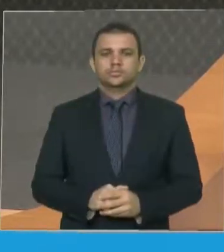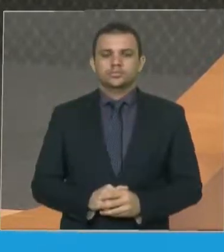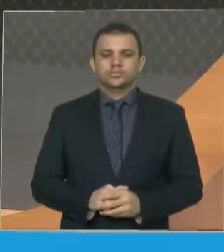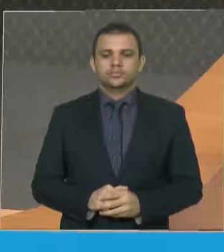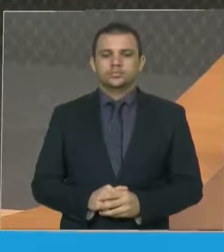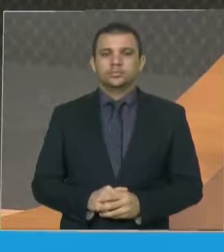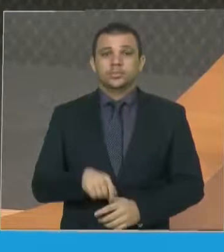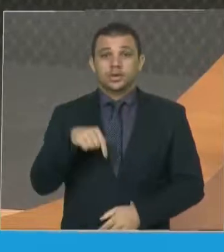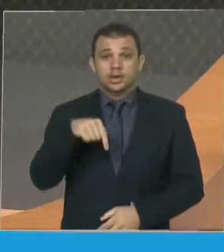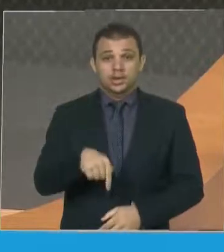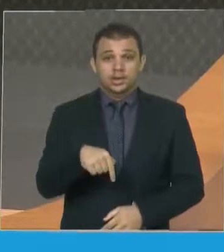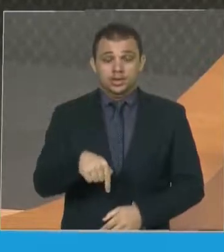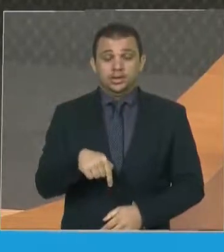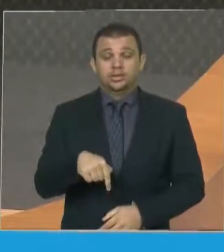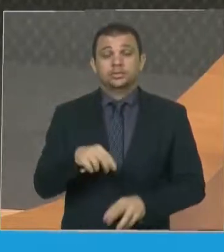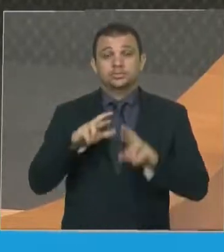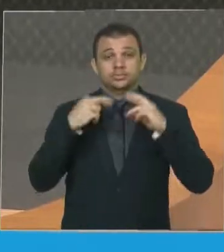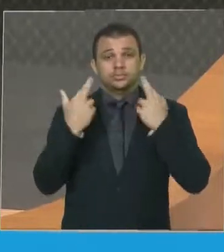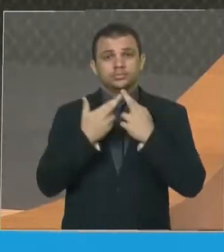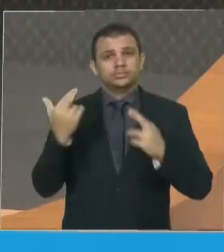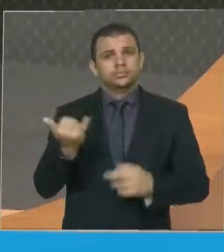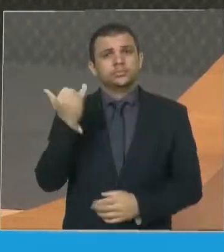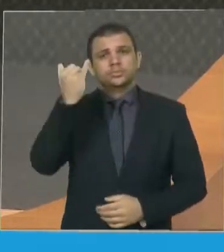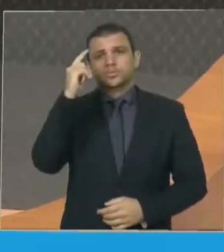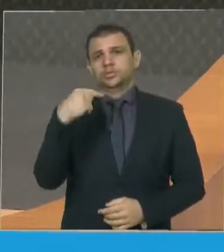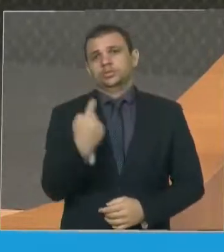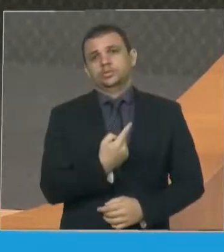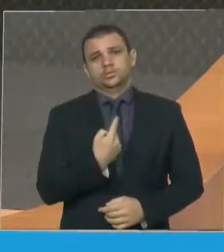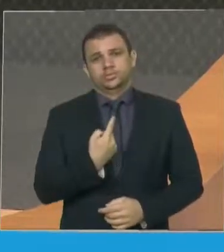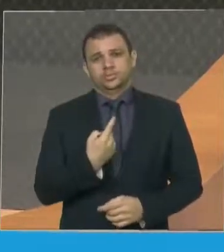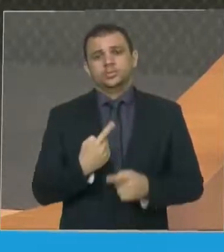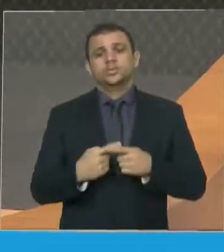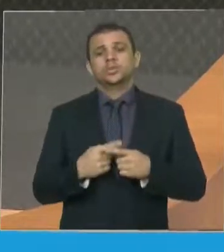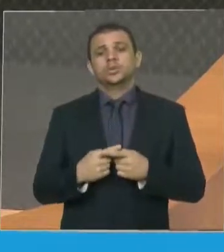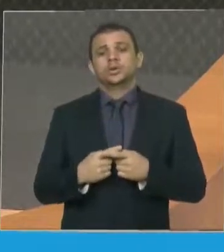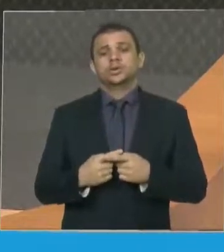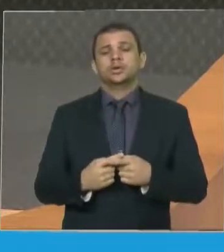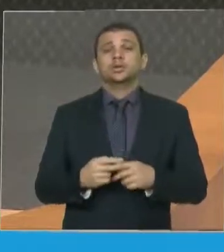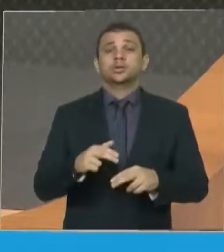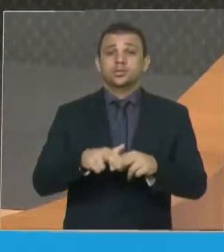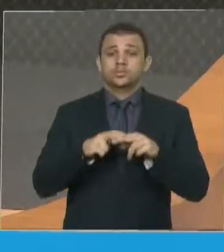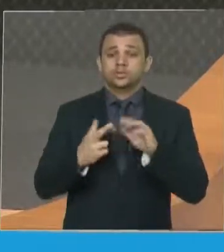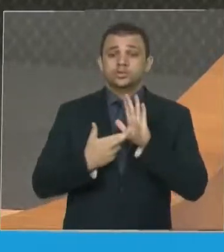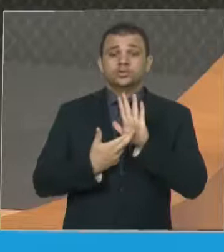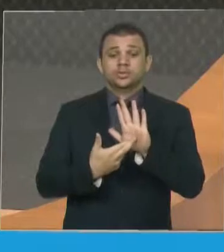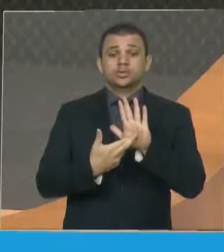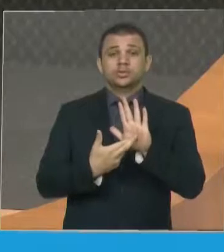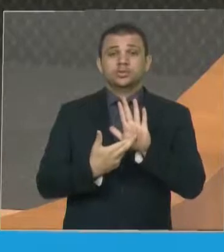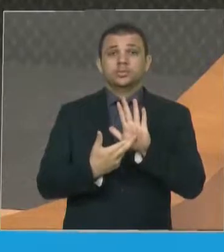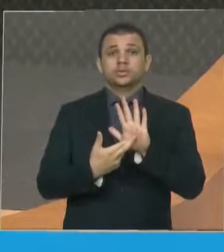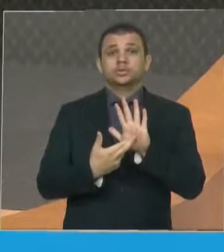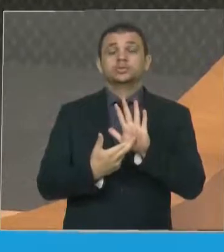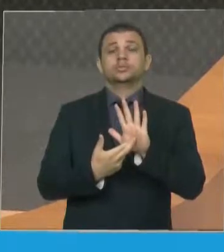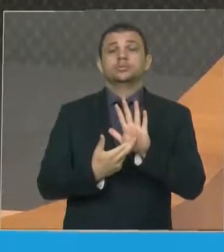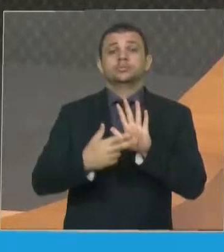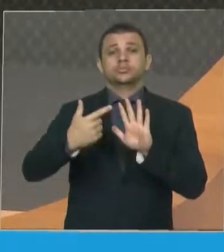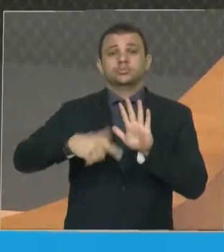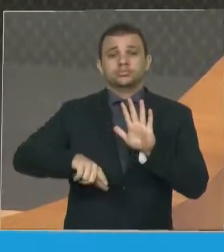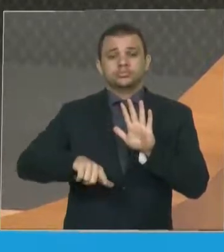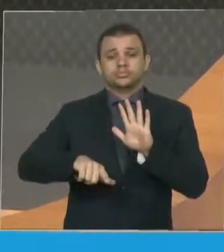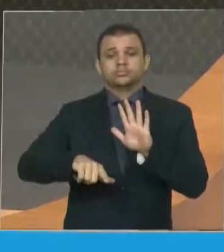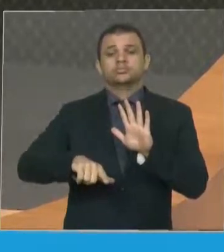Essa cerimônia é importantíssima para nós, pois representa a reconstrução